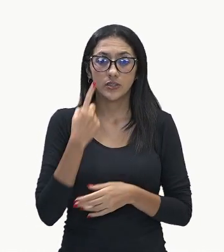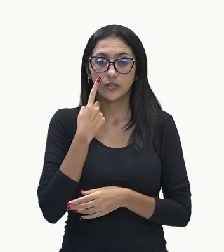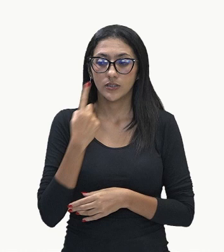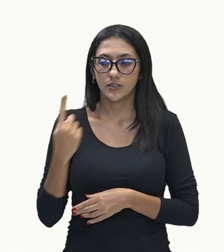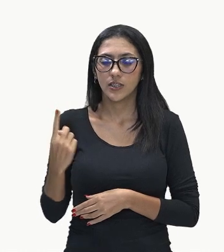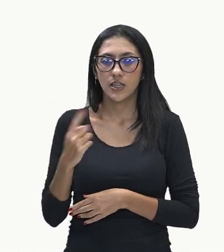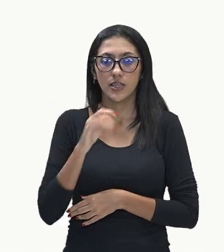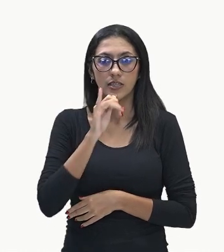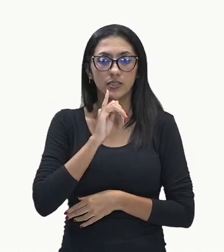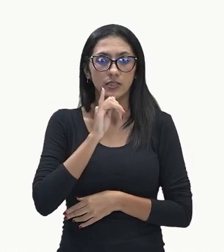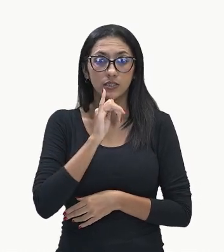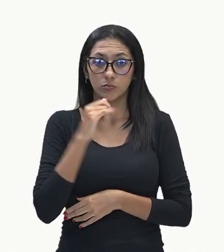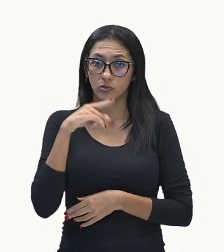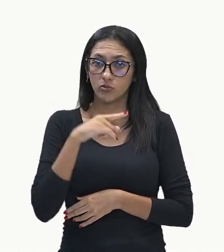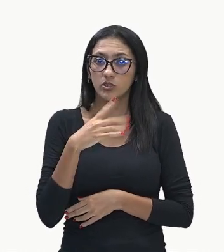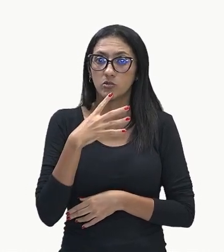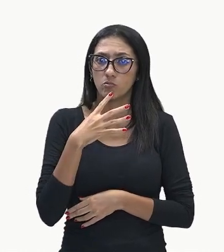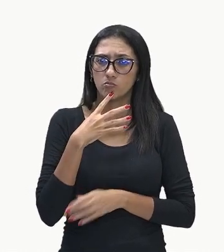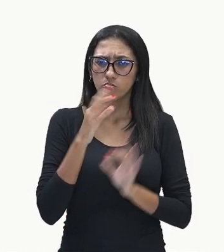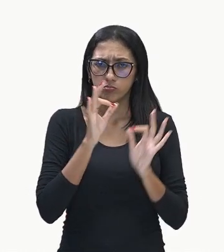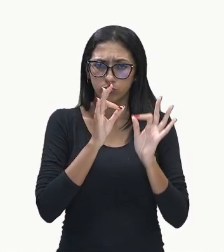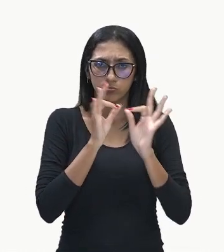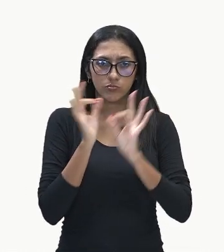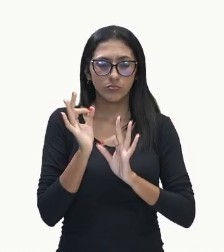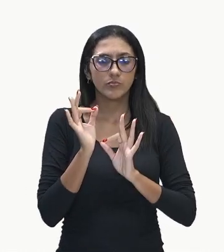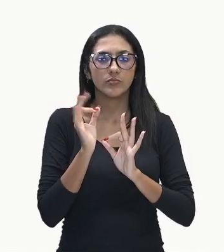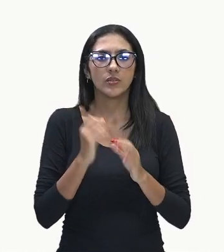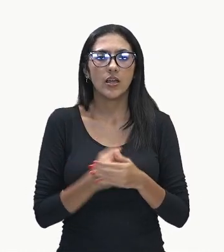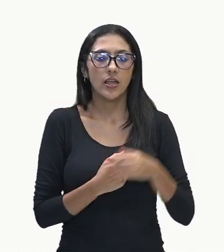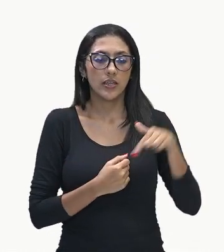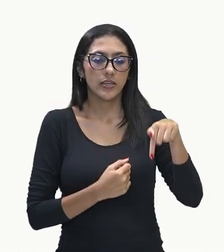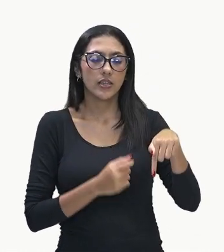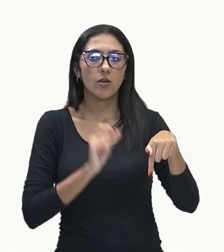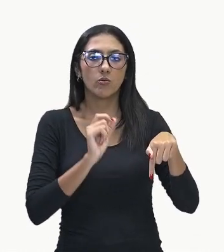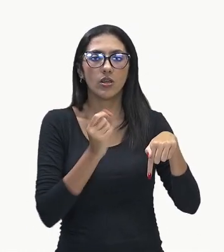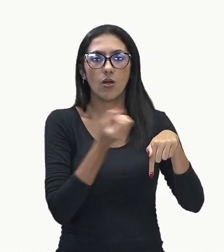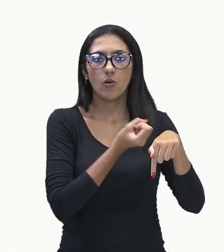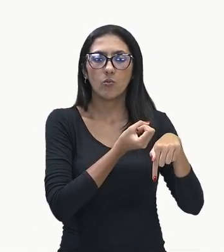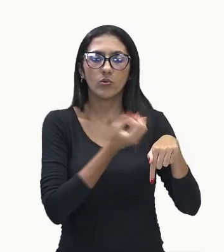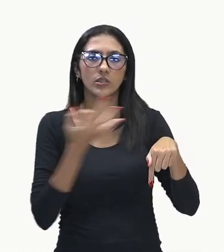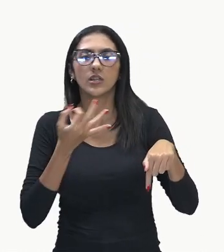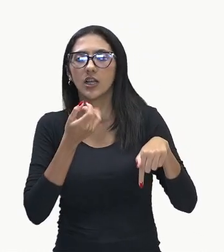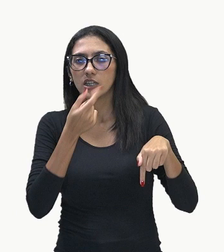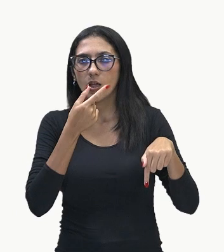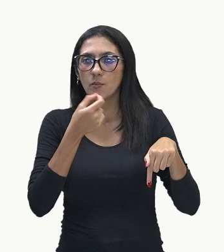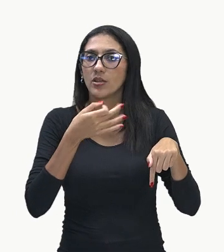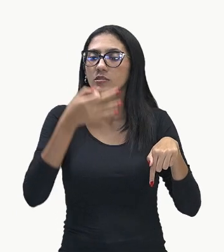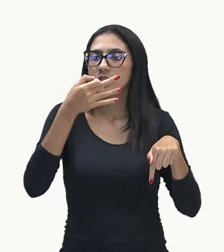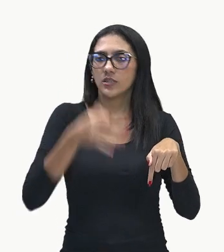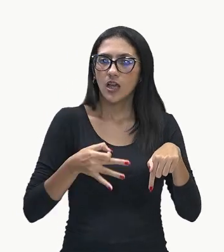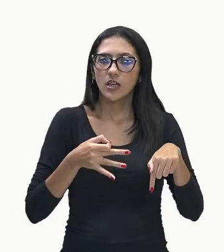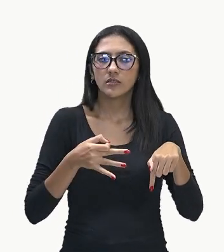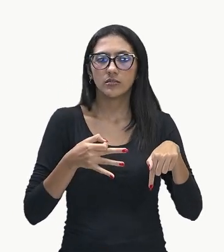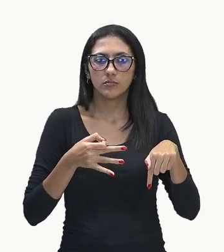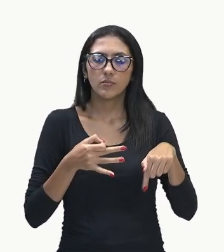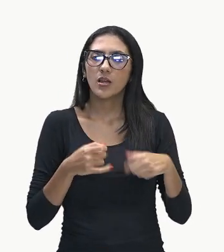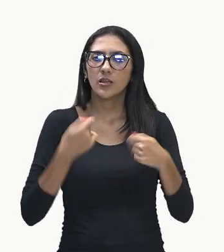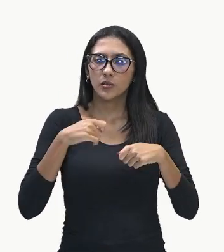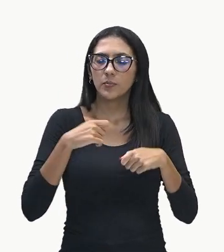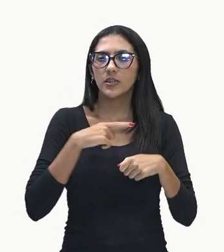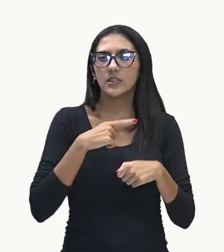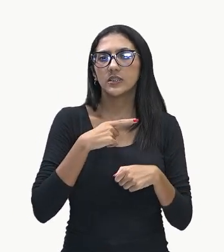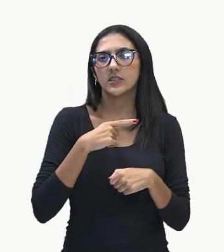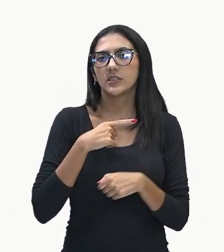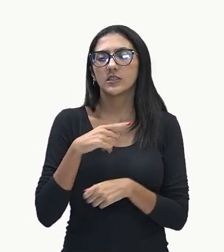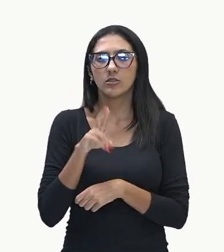equação aí que você está vendo, Q é a quantidade total de medicamento necessária que vai ser administrado